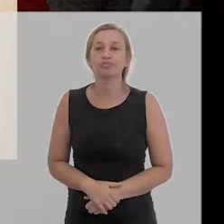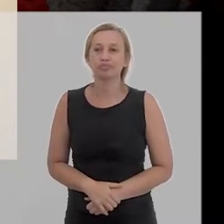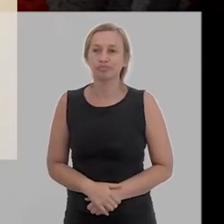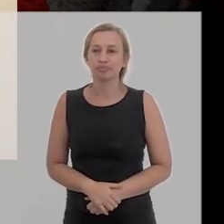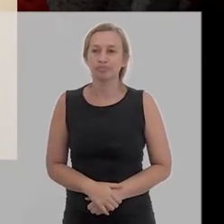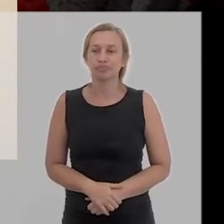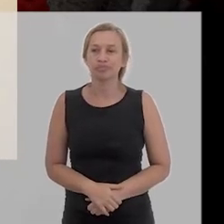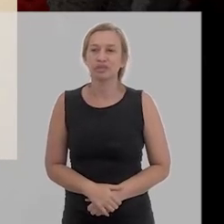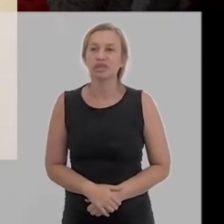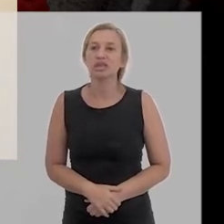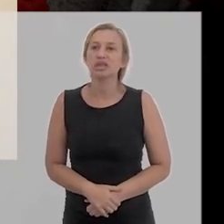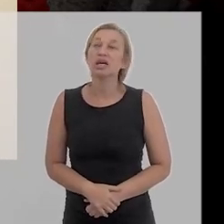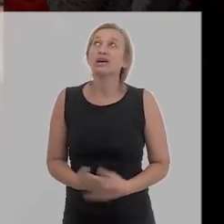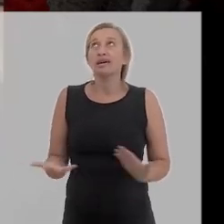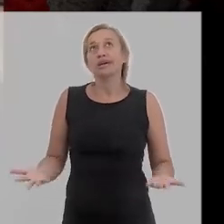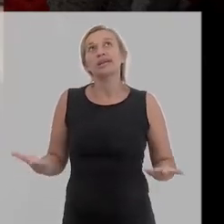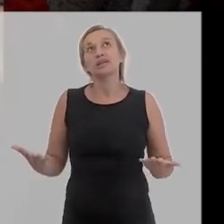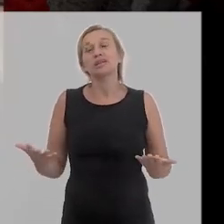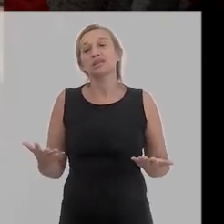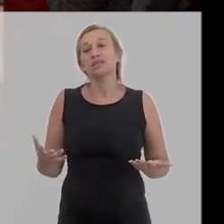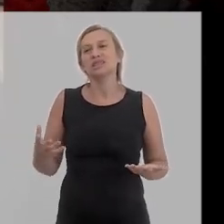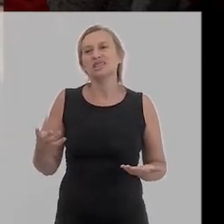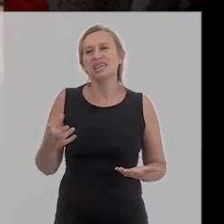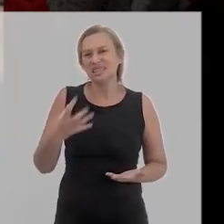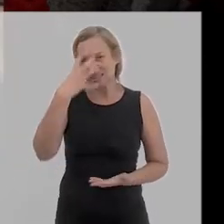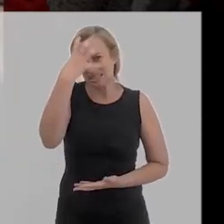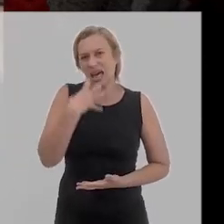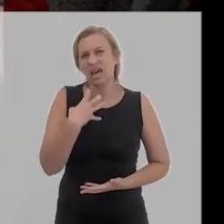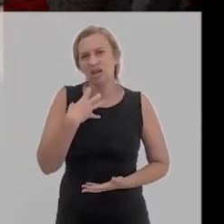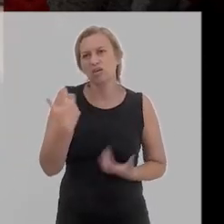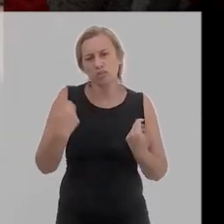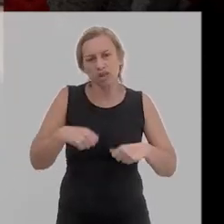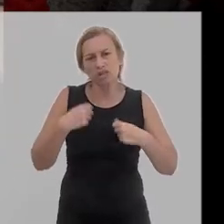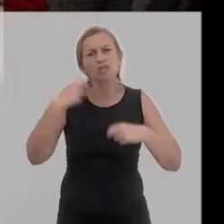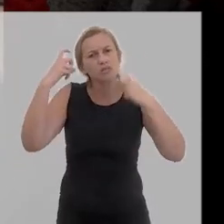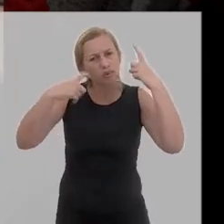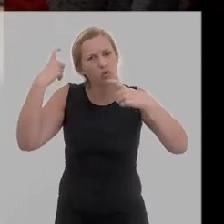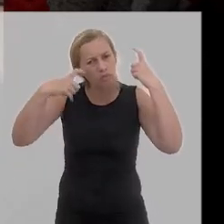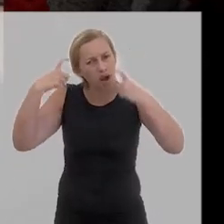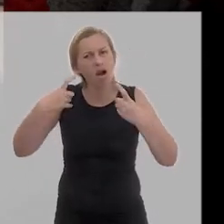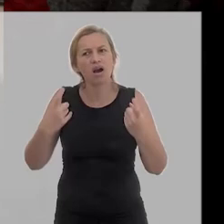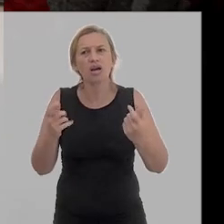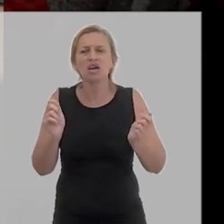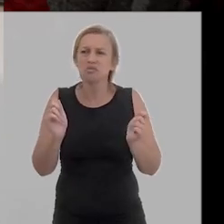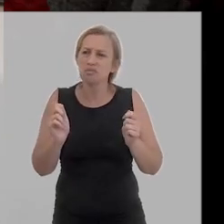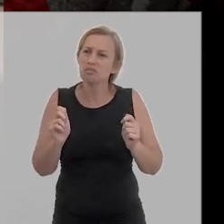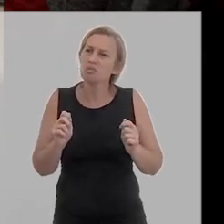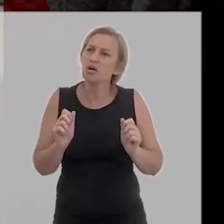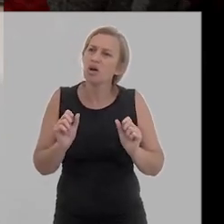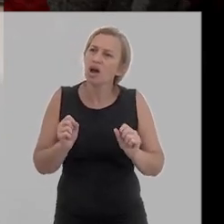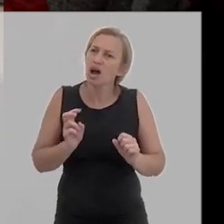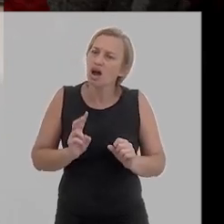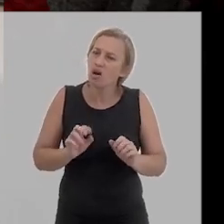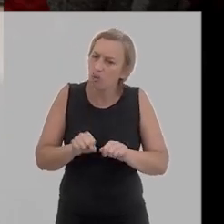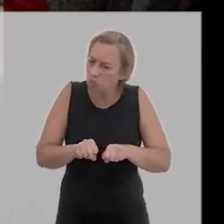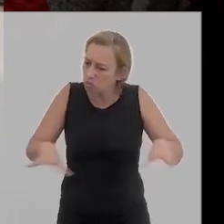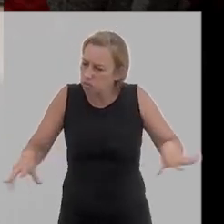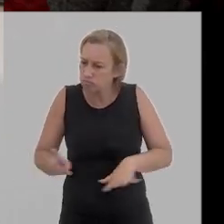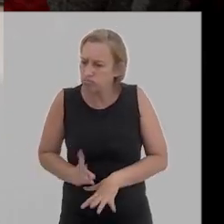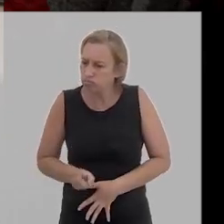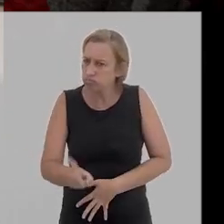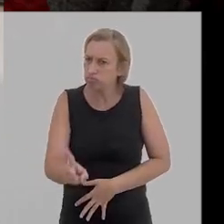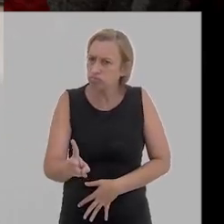nova variante. Ainda tá muito sério, a gente precisa se preocupar, é possível que a